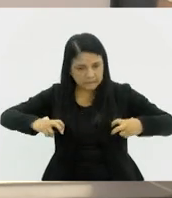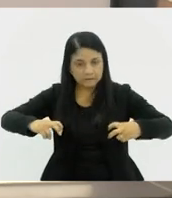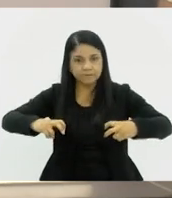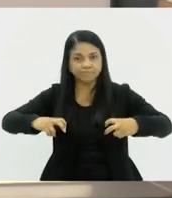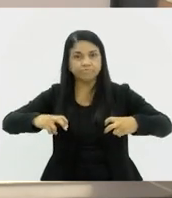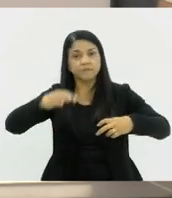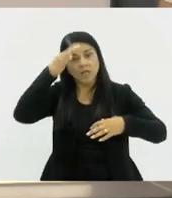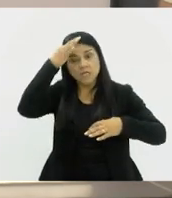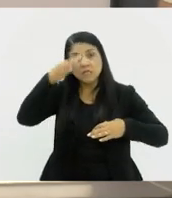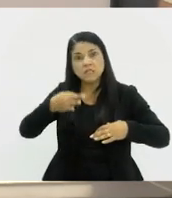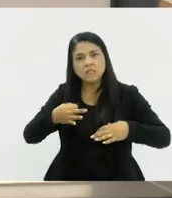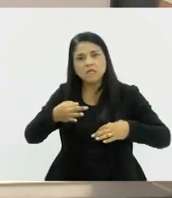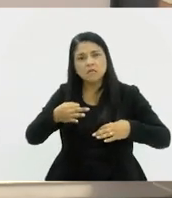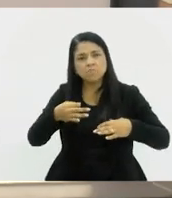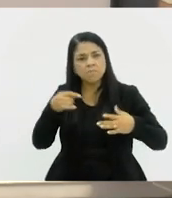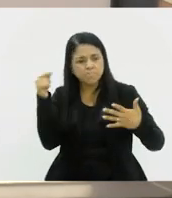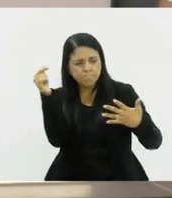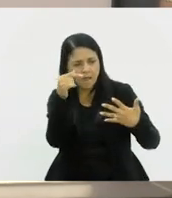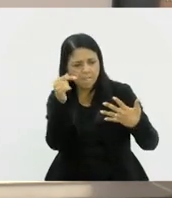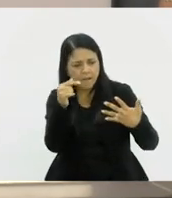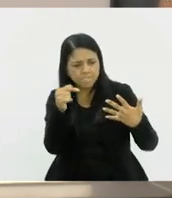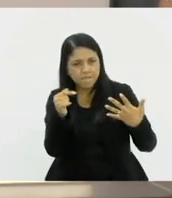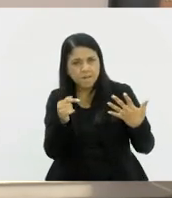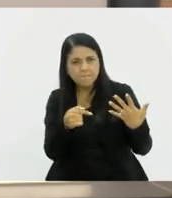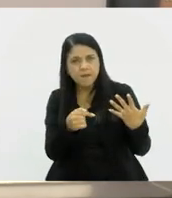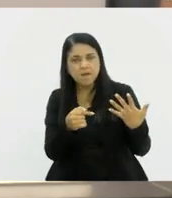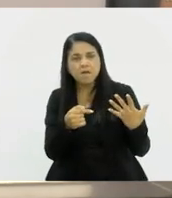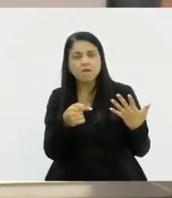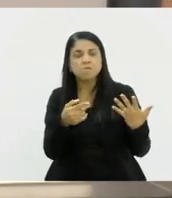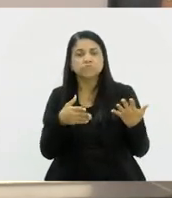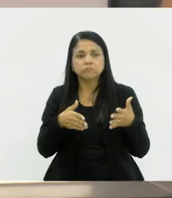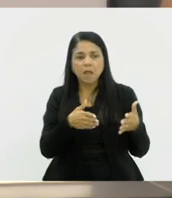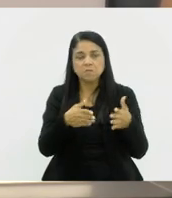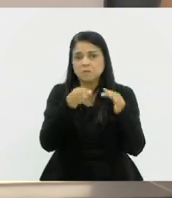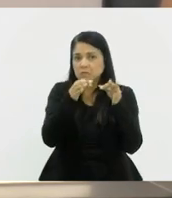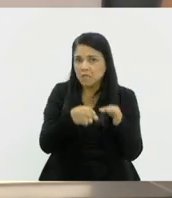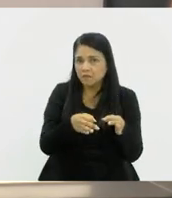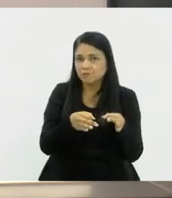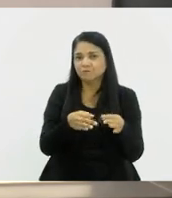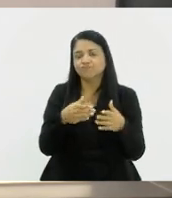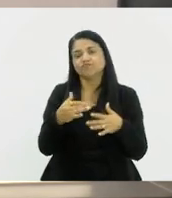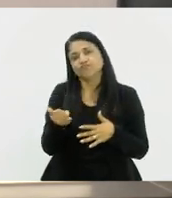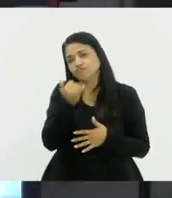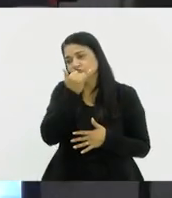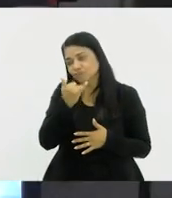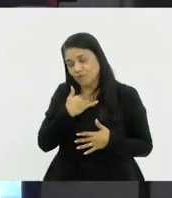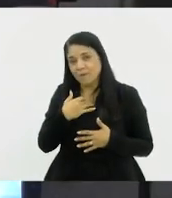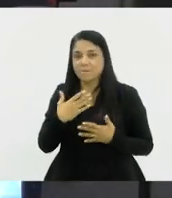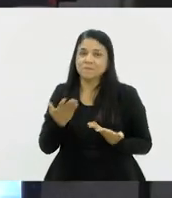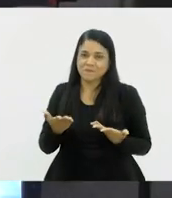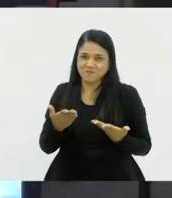entender realmente se é esse o caminho que vamos trilhar muito obrigada Me perdo por ter